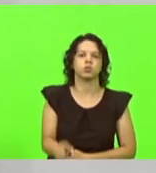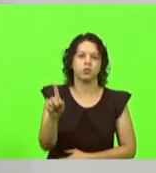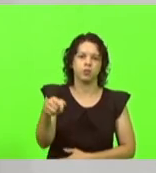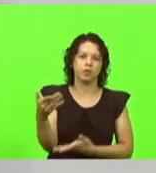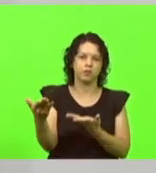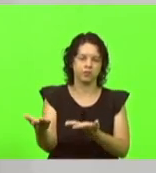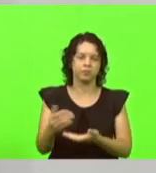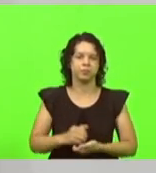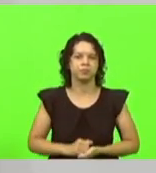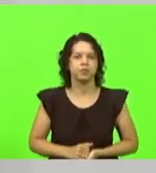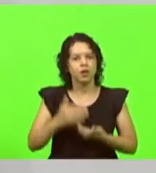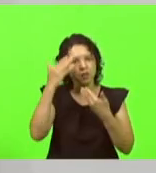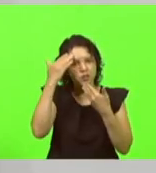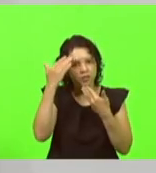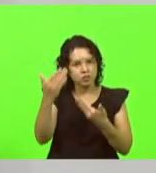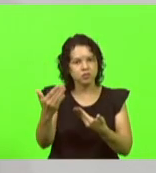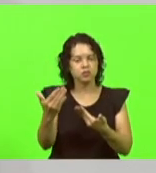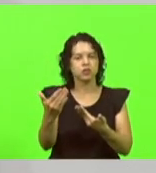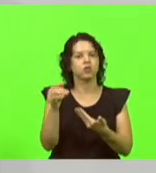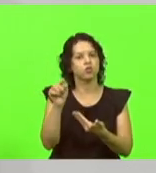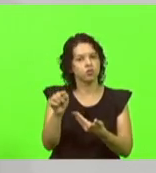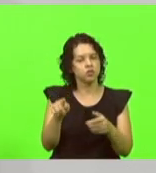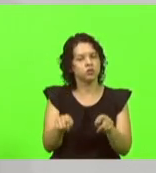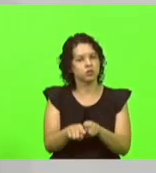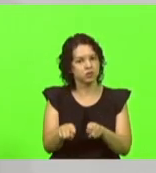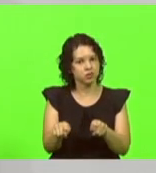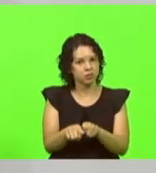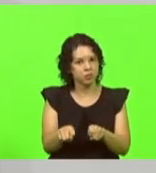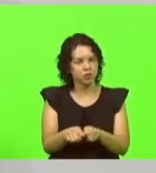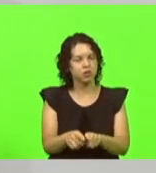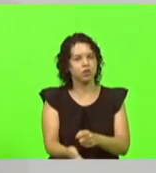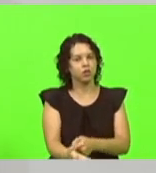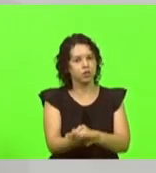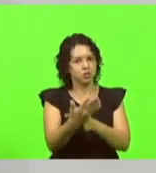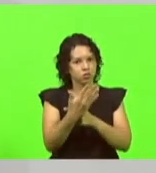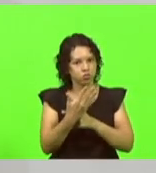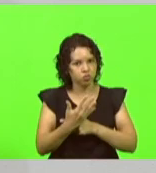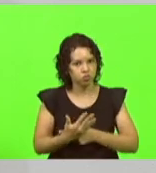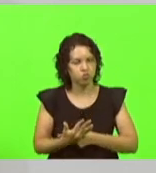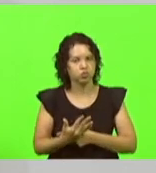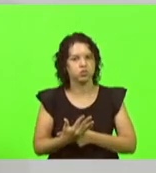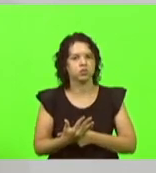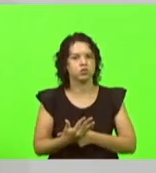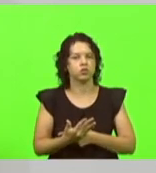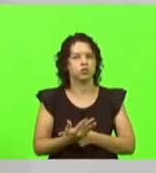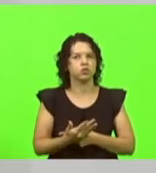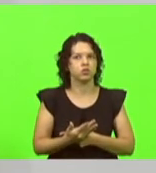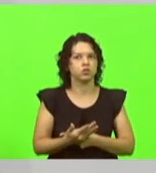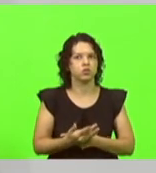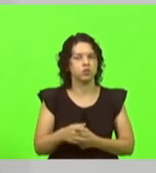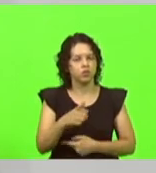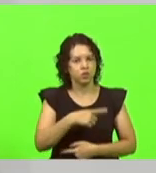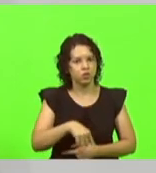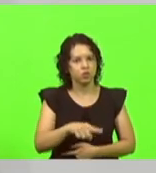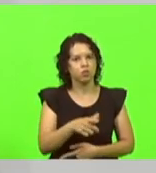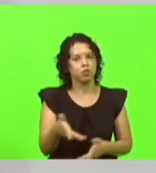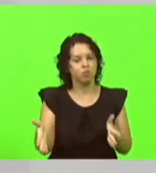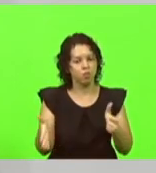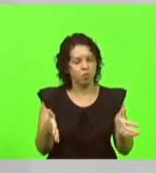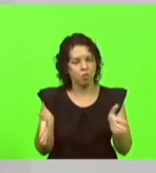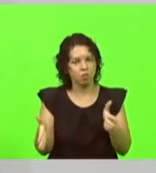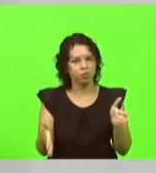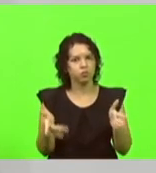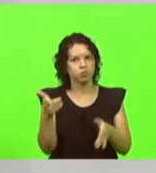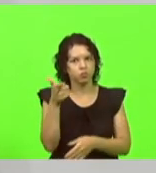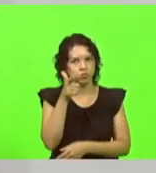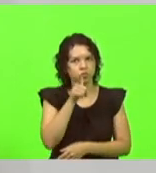e lhe agradecer de o senhor também ter contribuído muito para que esse momento pudesse